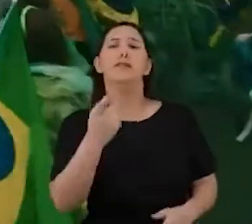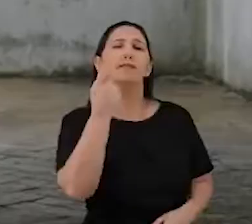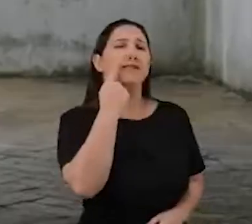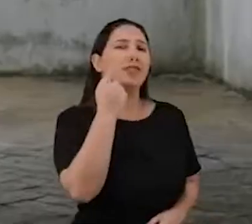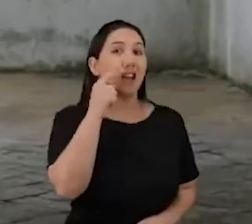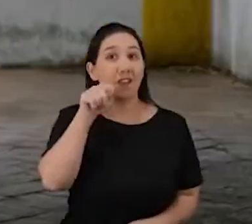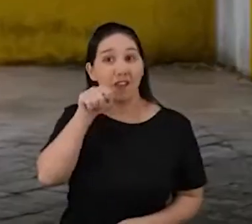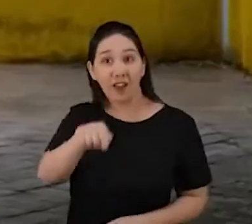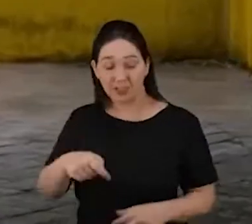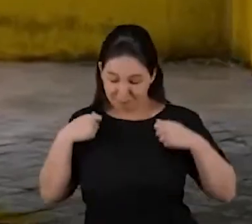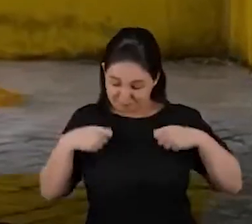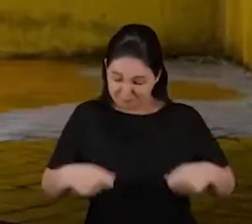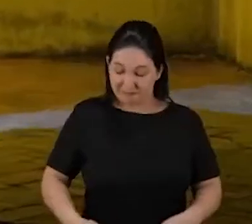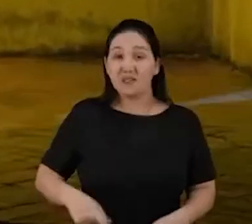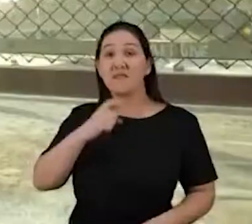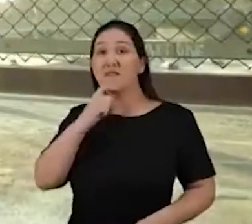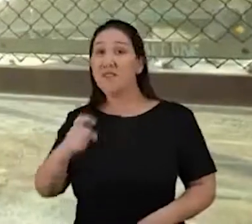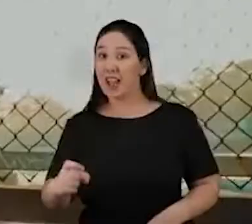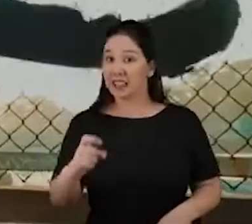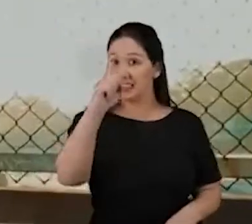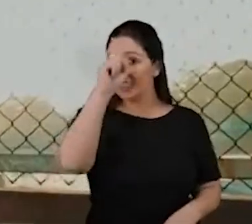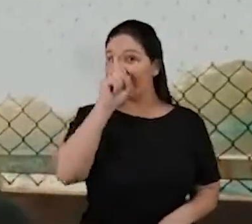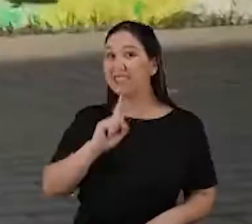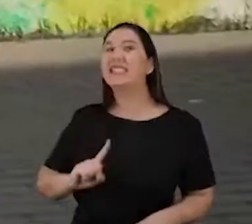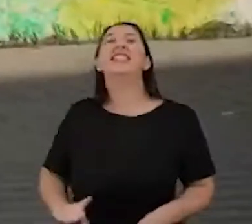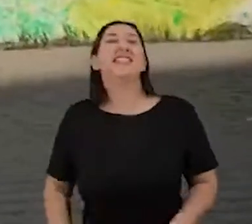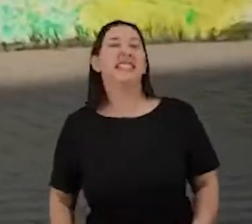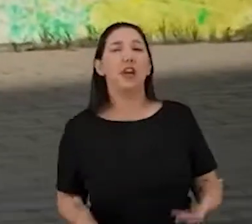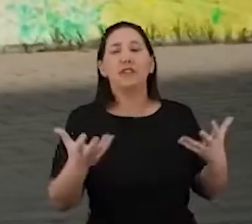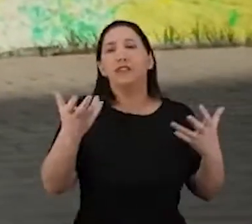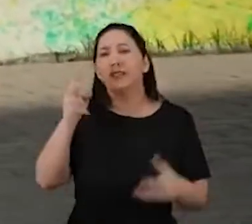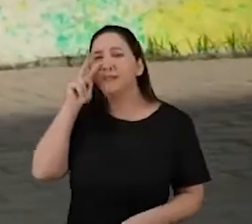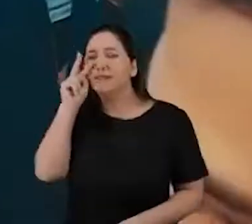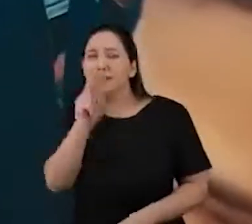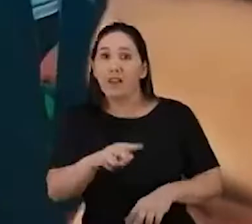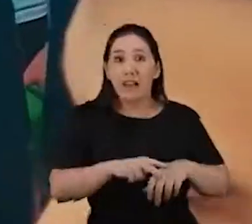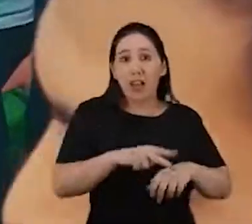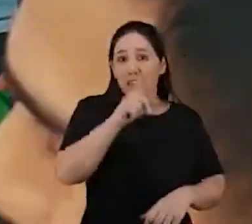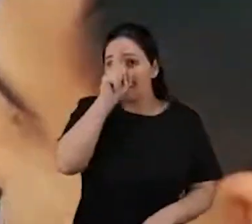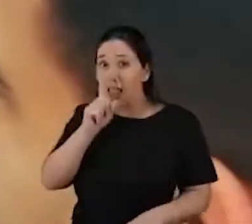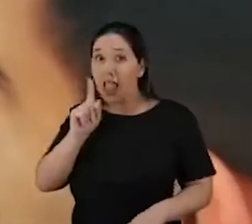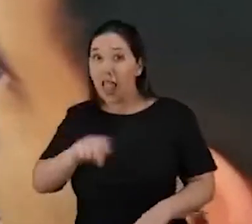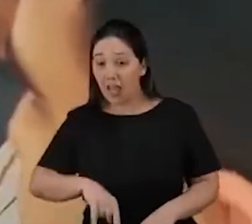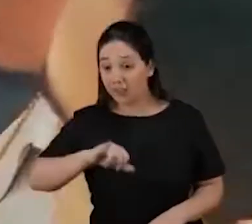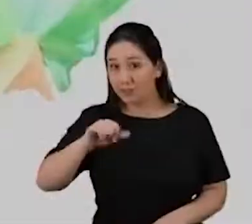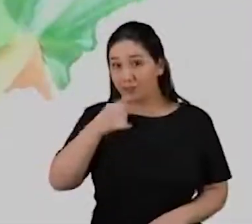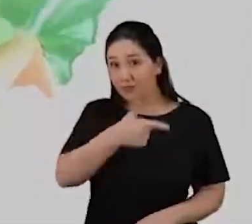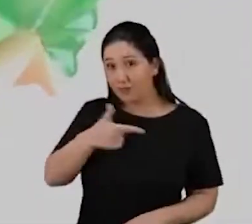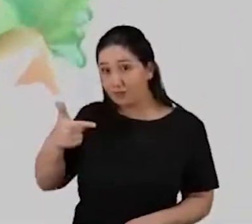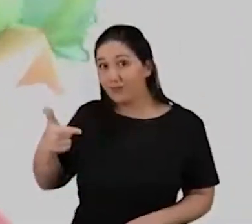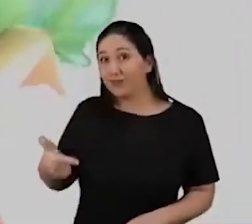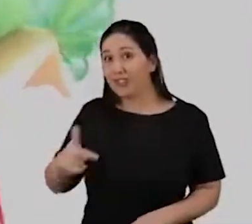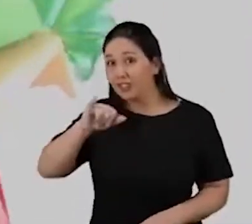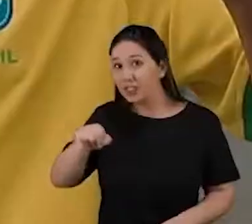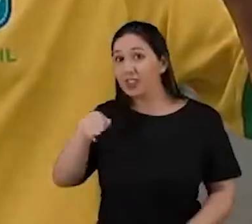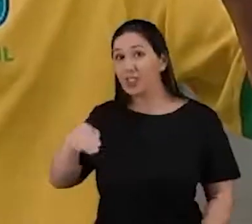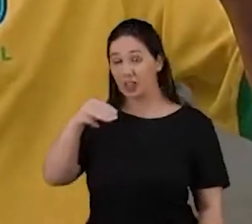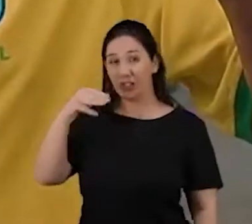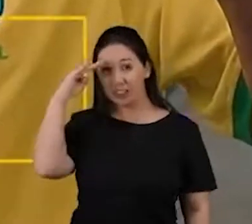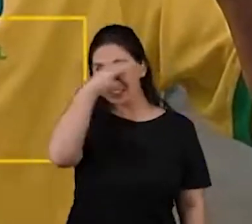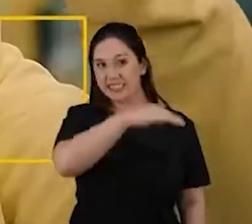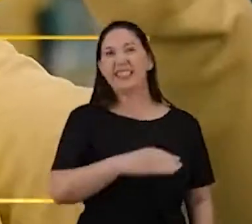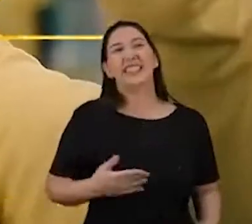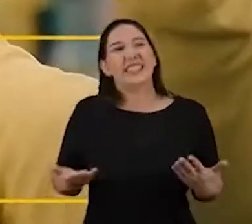Agora eu quero ver você de verde e amarelo. É 22. Agora é Bolsonaro, é Jorginho Melo.